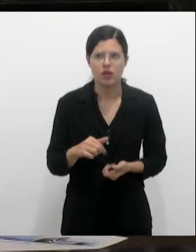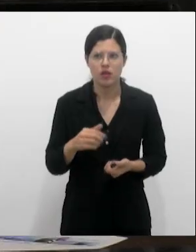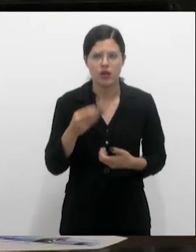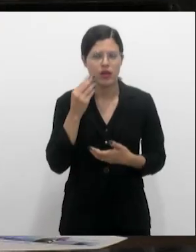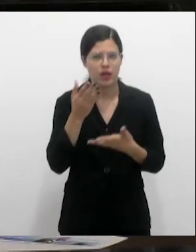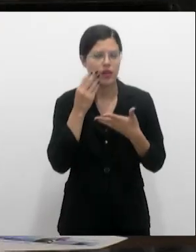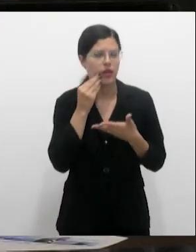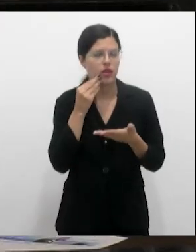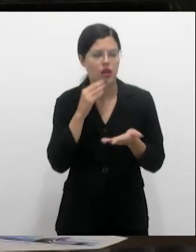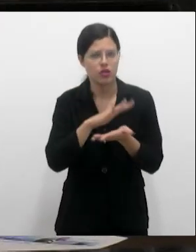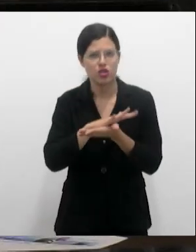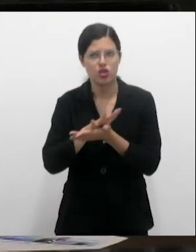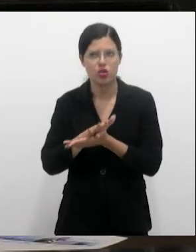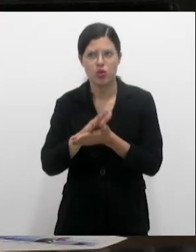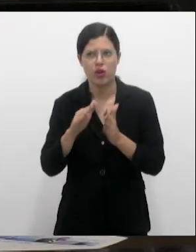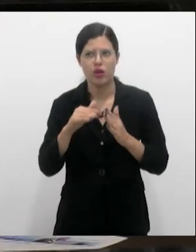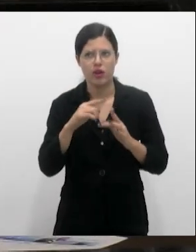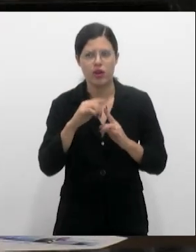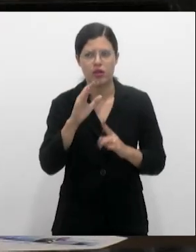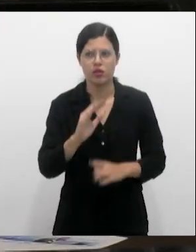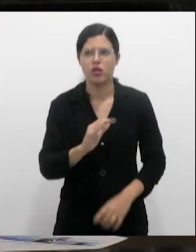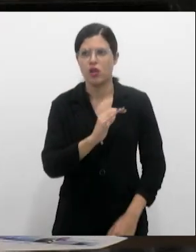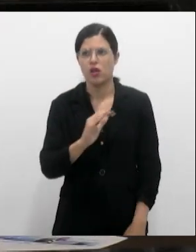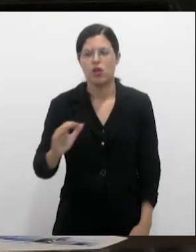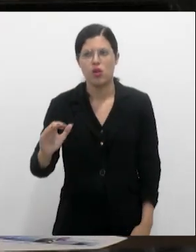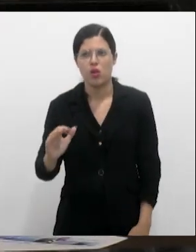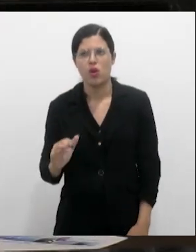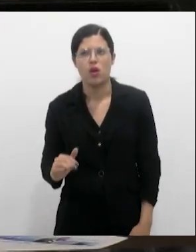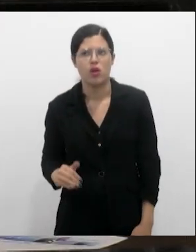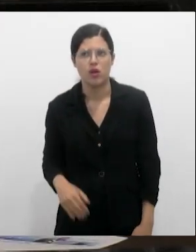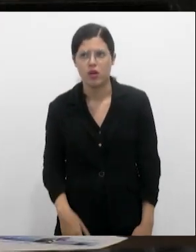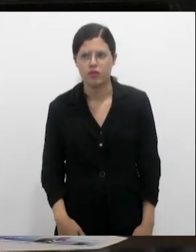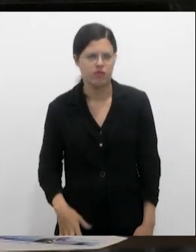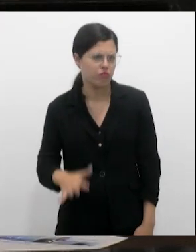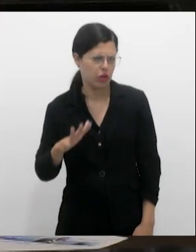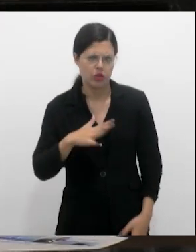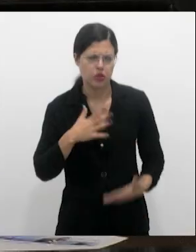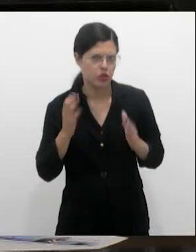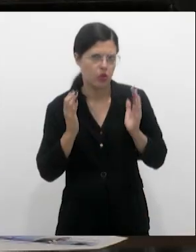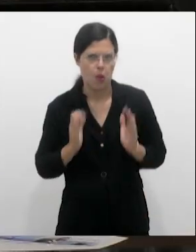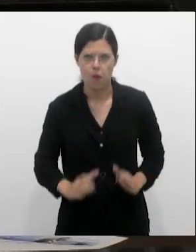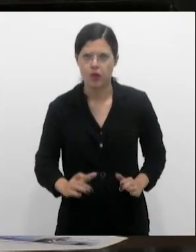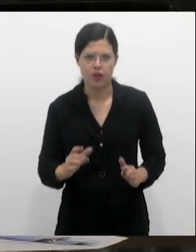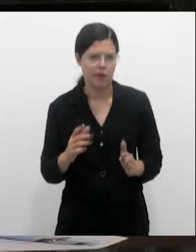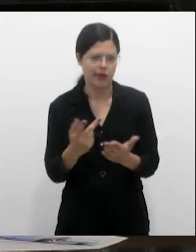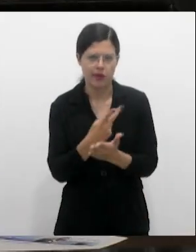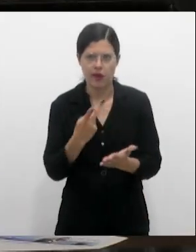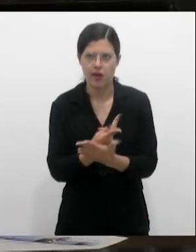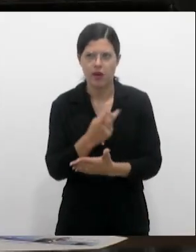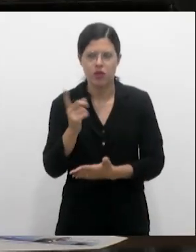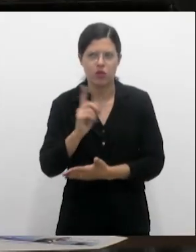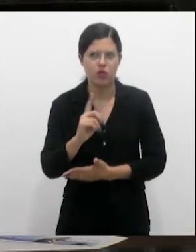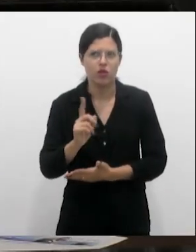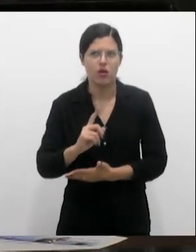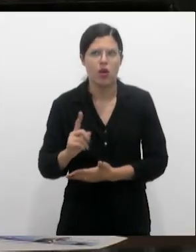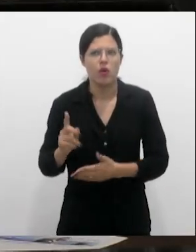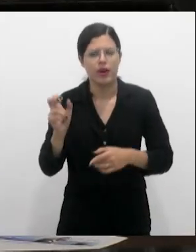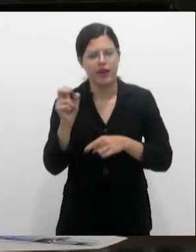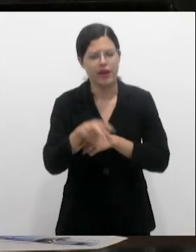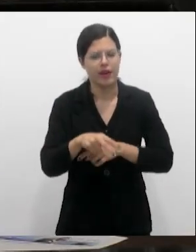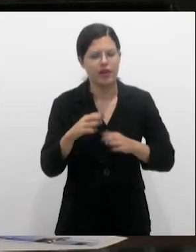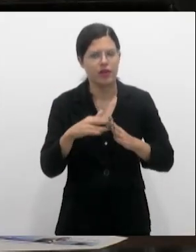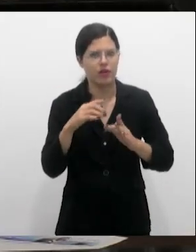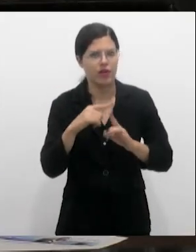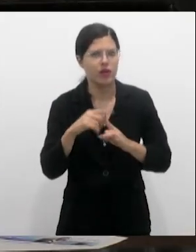dentro. Então não me assusta esse comportamento nefasto daquele que se infiltra dentro da igreja para destruir ela